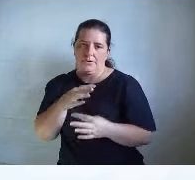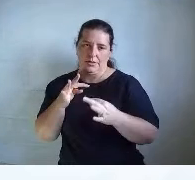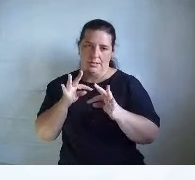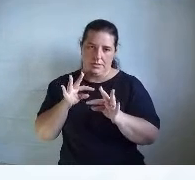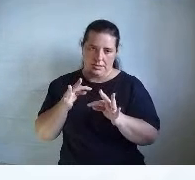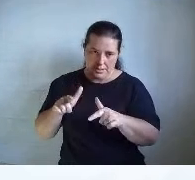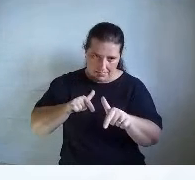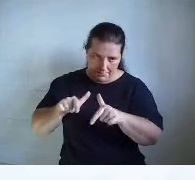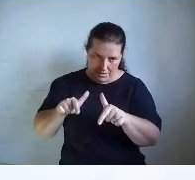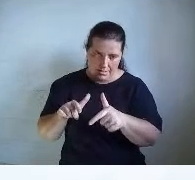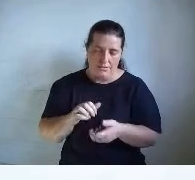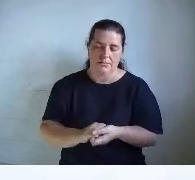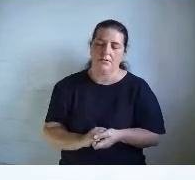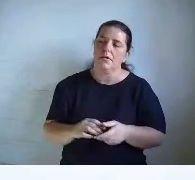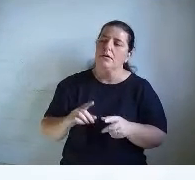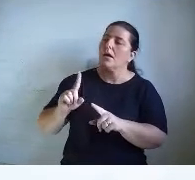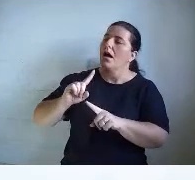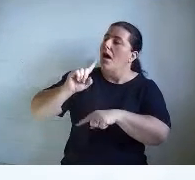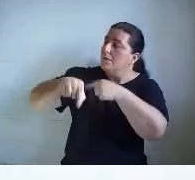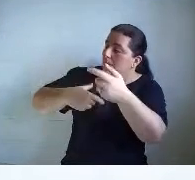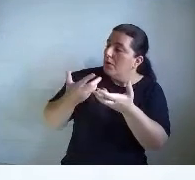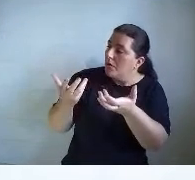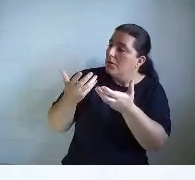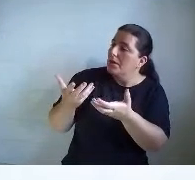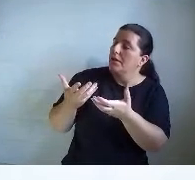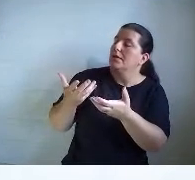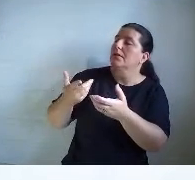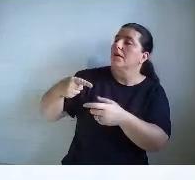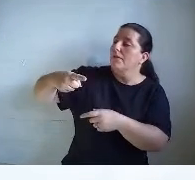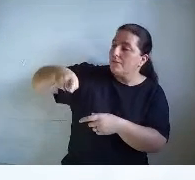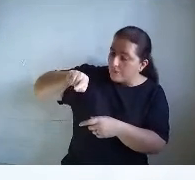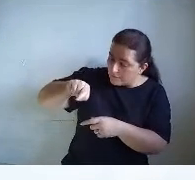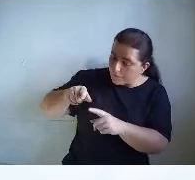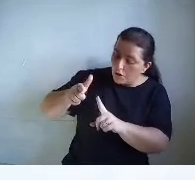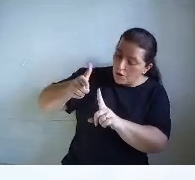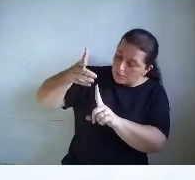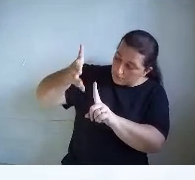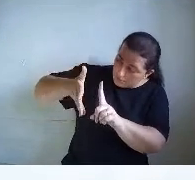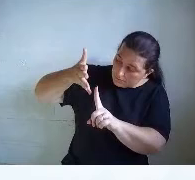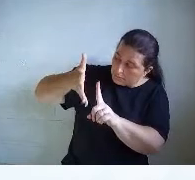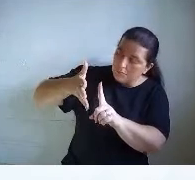falasse sobre a crise que atravessamos. Qual é a sua análise?